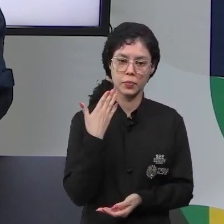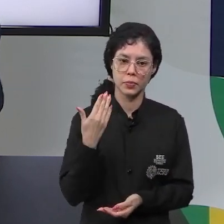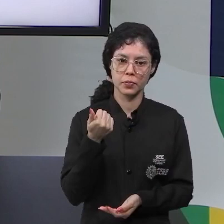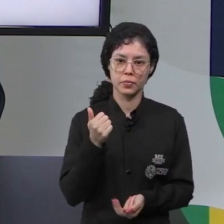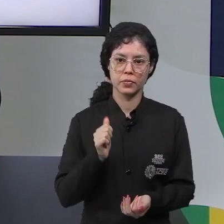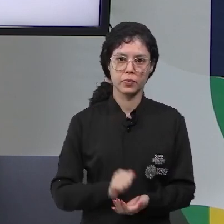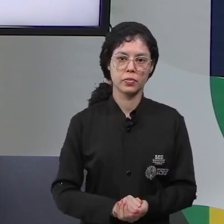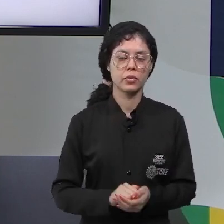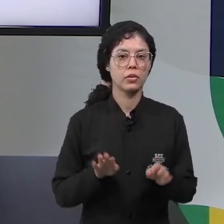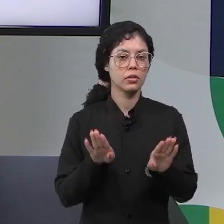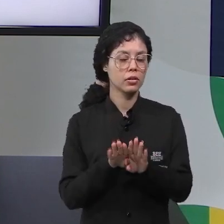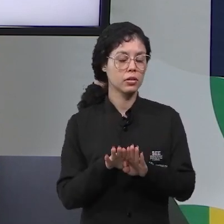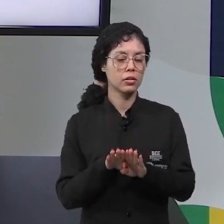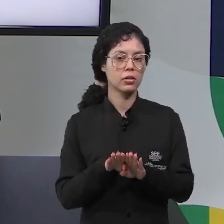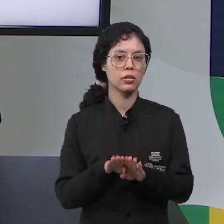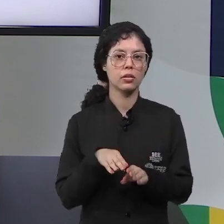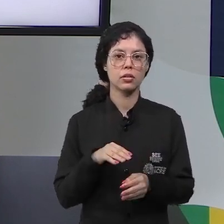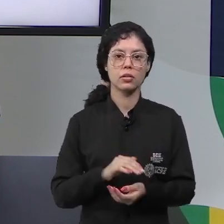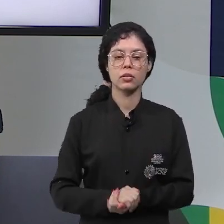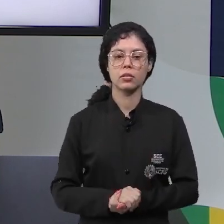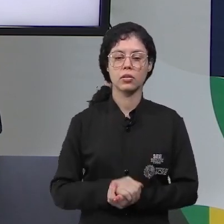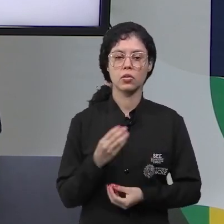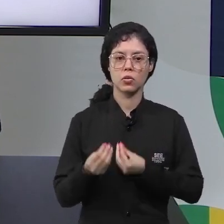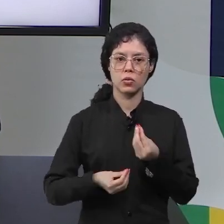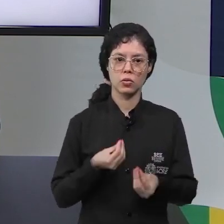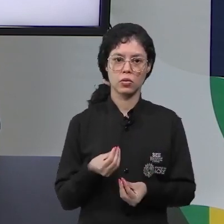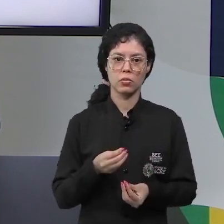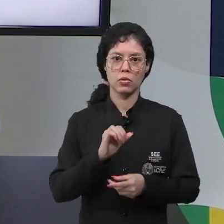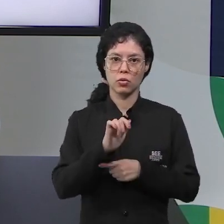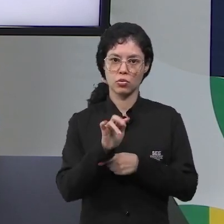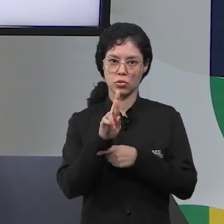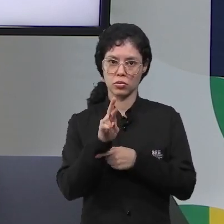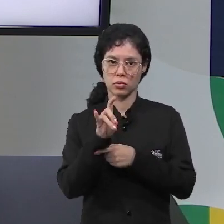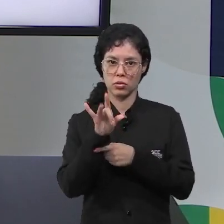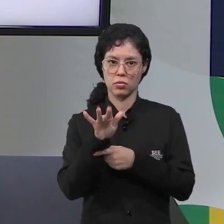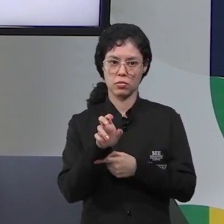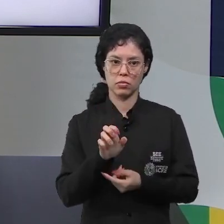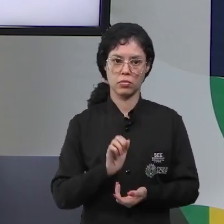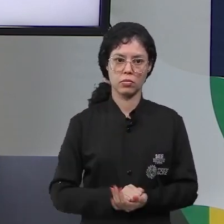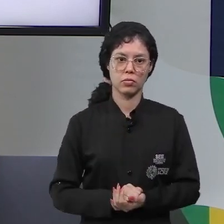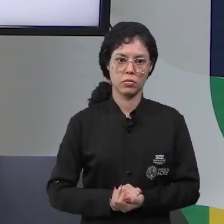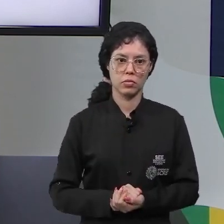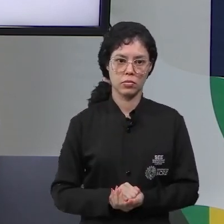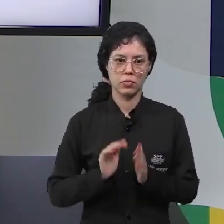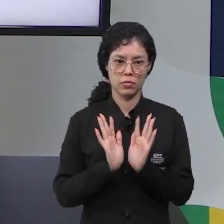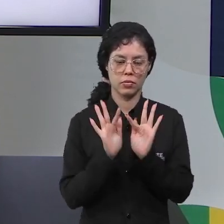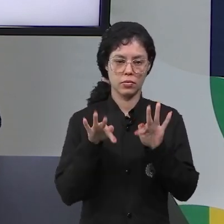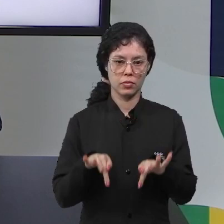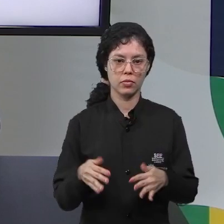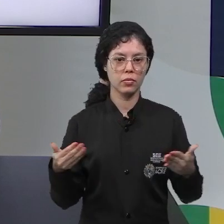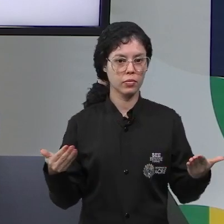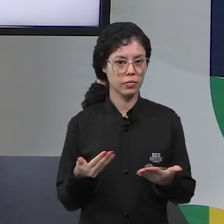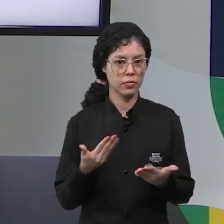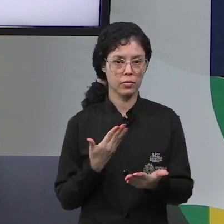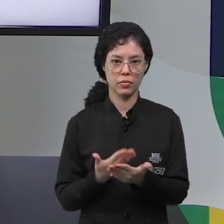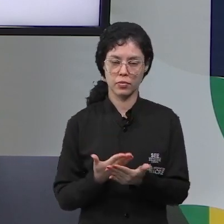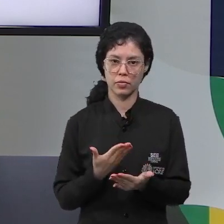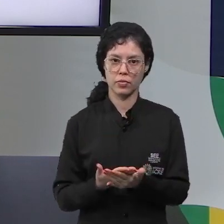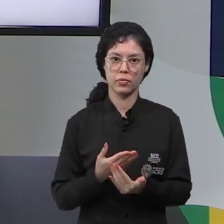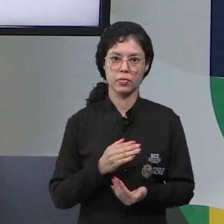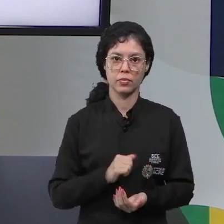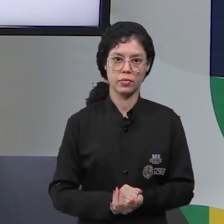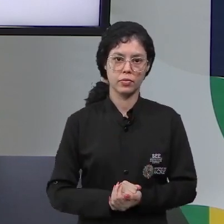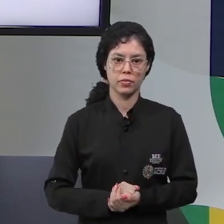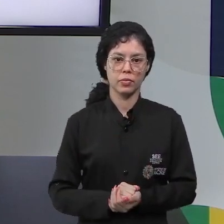gente colocar no saco, como indica Gilles Deleuze. Então, eu concluo essa aula por aqui,